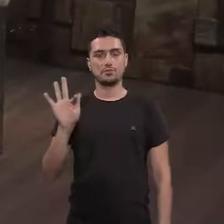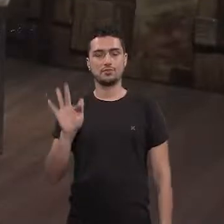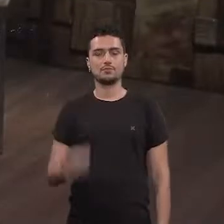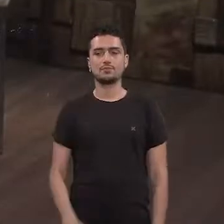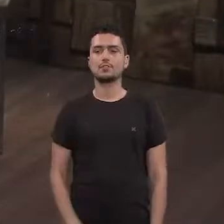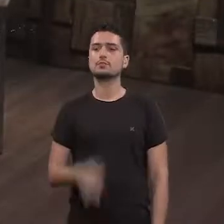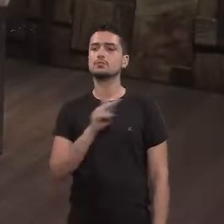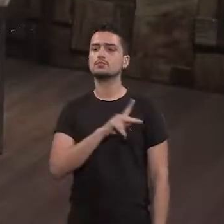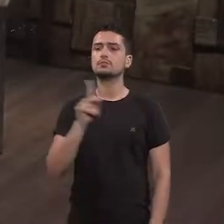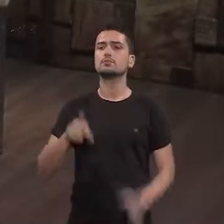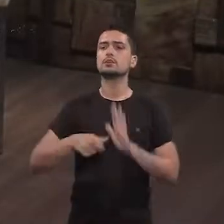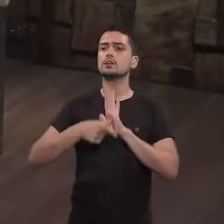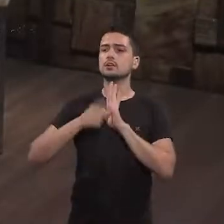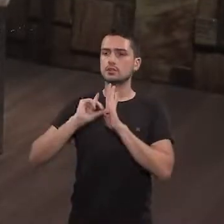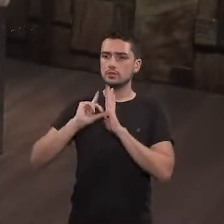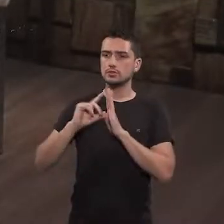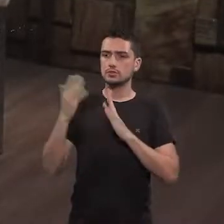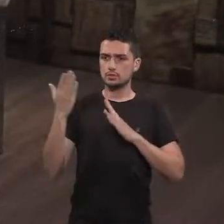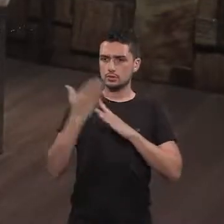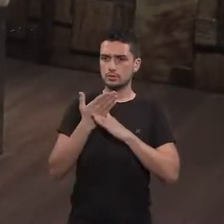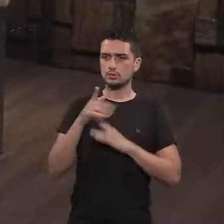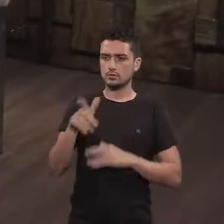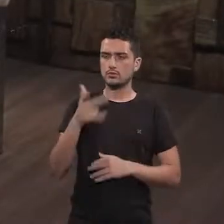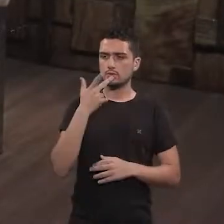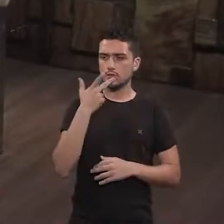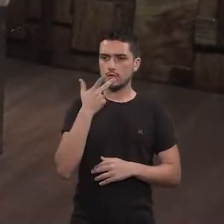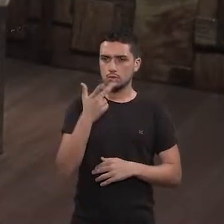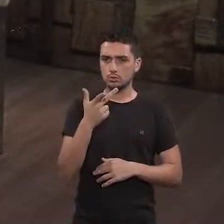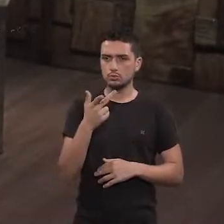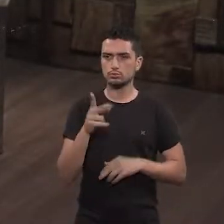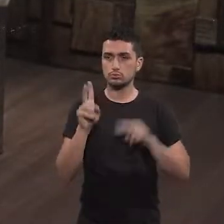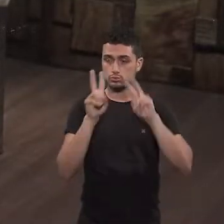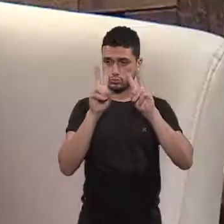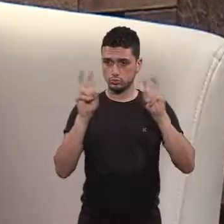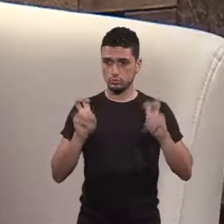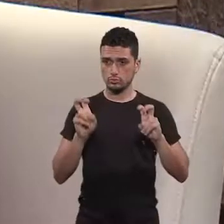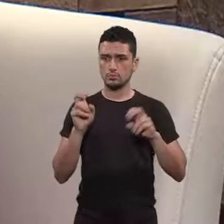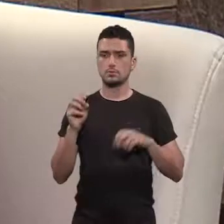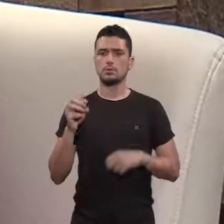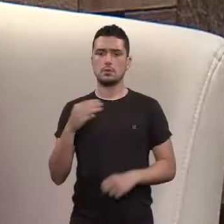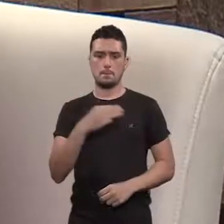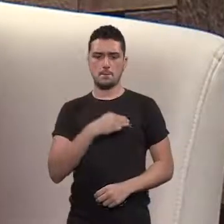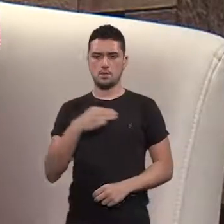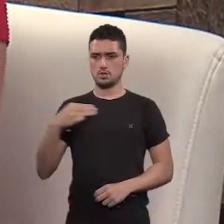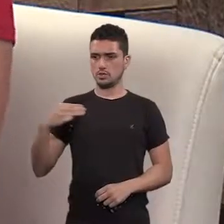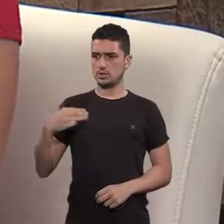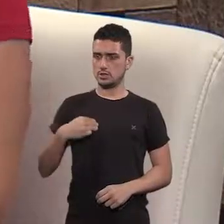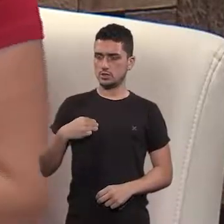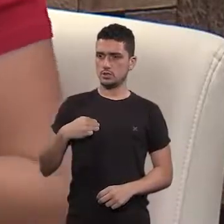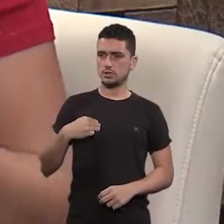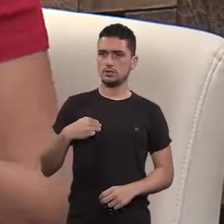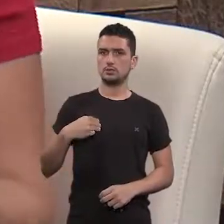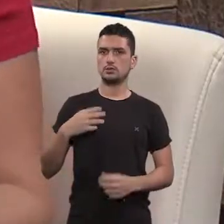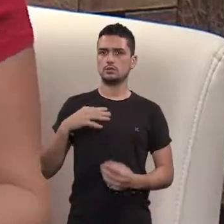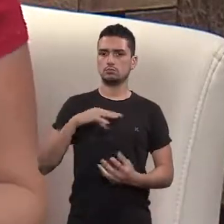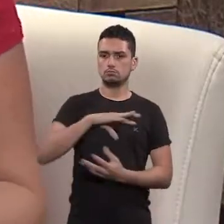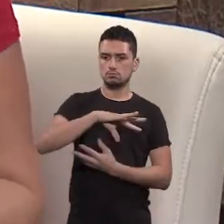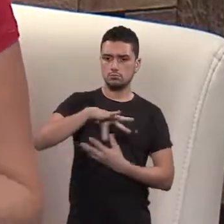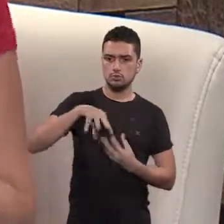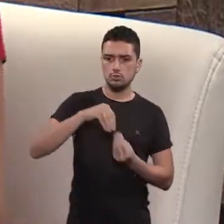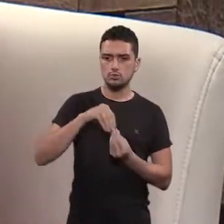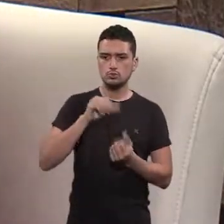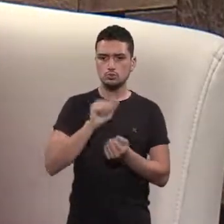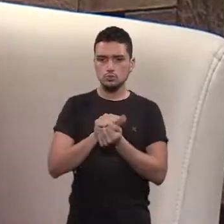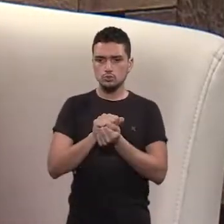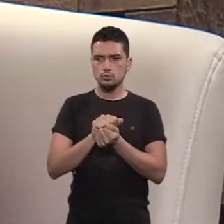Professor, no bloco anterior, a gente estava falando sobre a medicina integrativa, que são outras